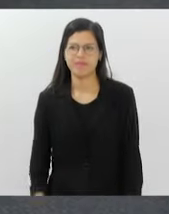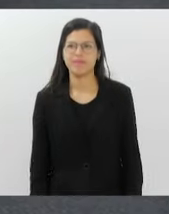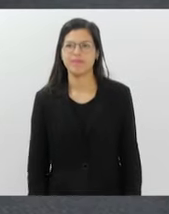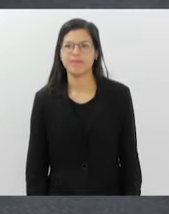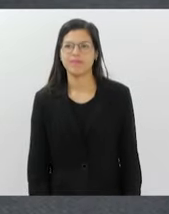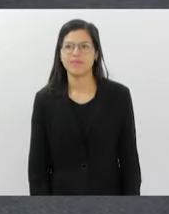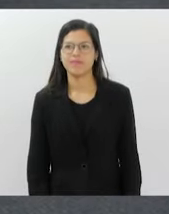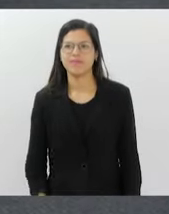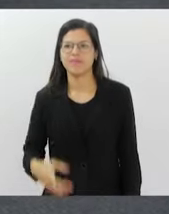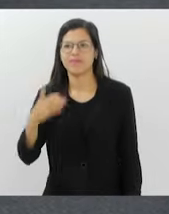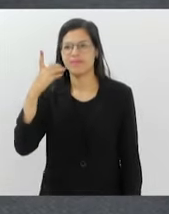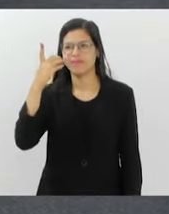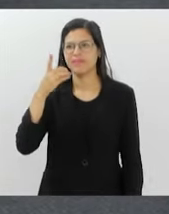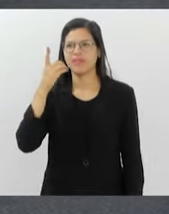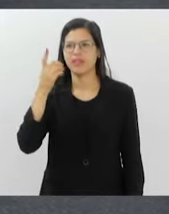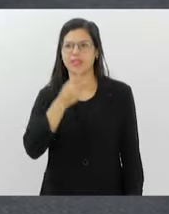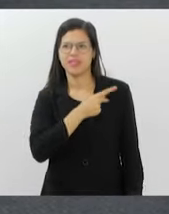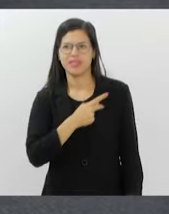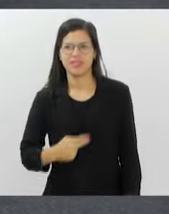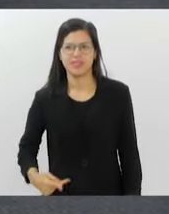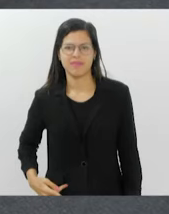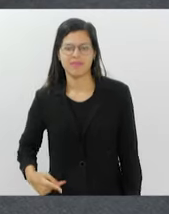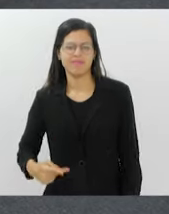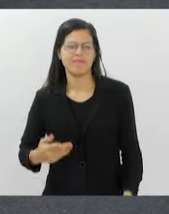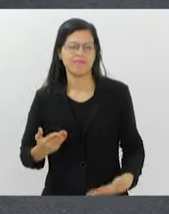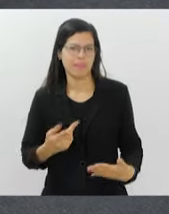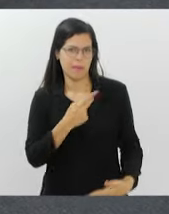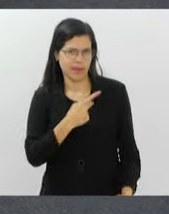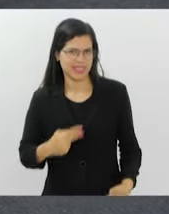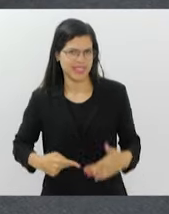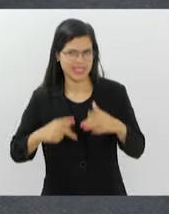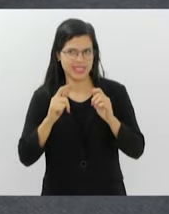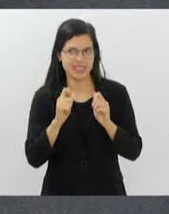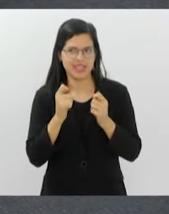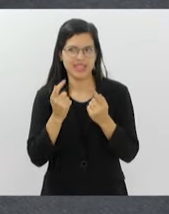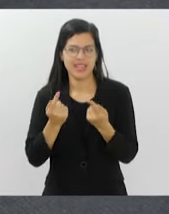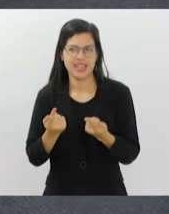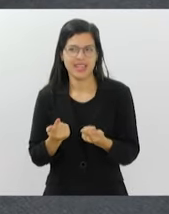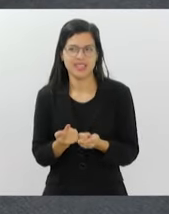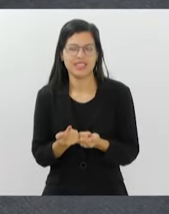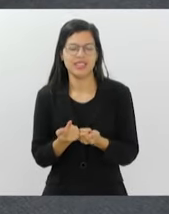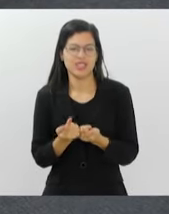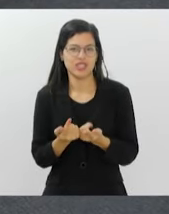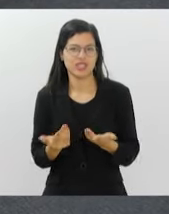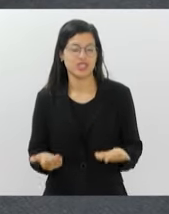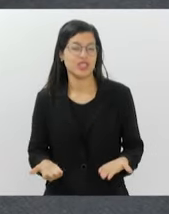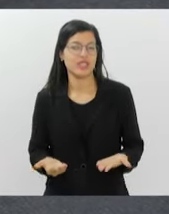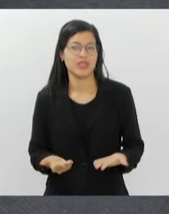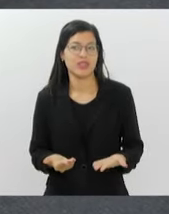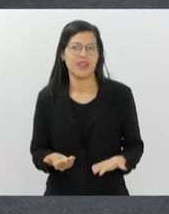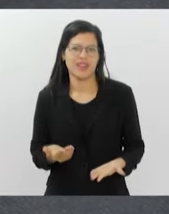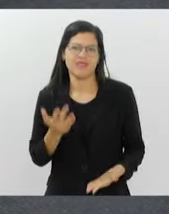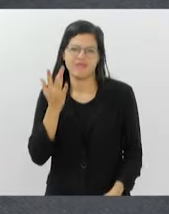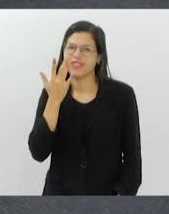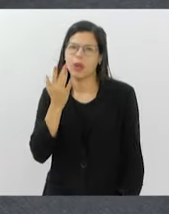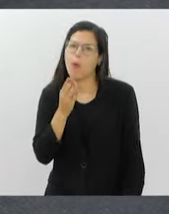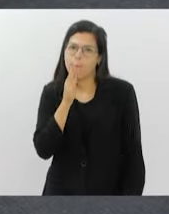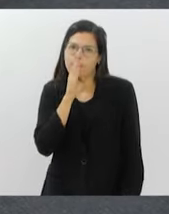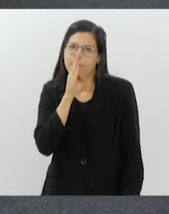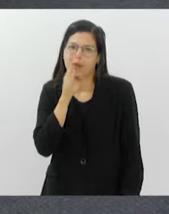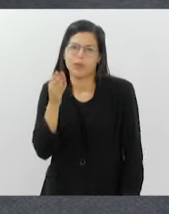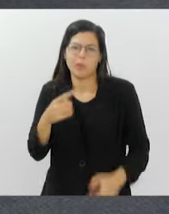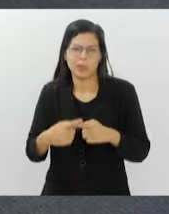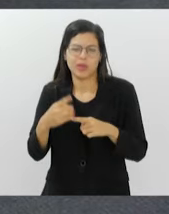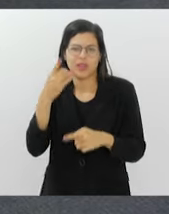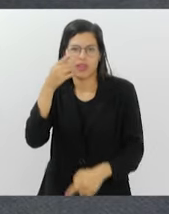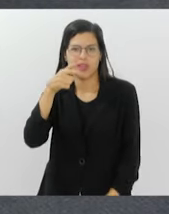tiju presidente do Poder Legislativo do Rio de Janeiro vossa excelência não ia achar que eu ia me calar depois que o deputado Lu Paulo disse que eu tinha